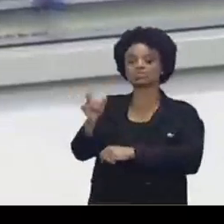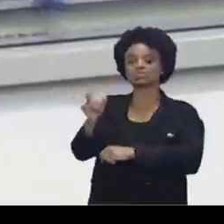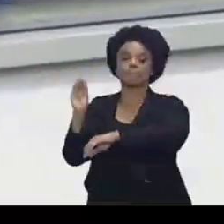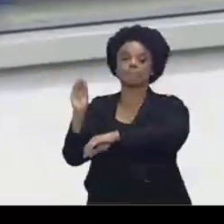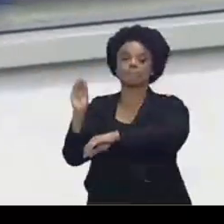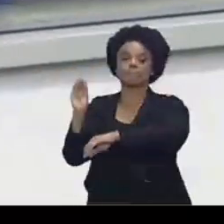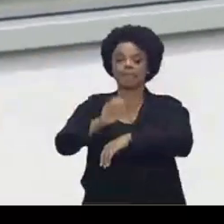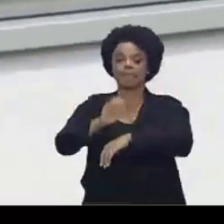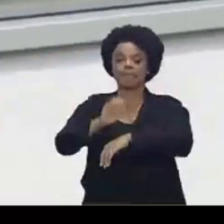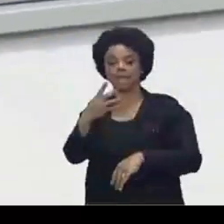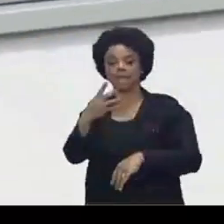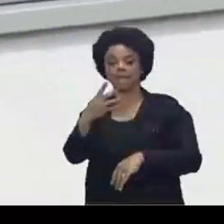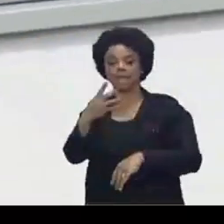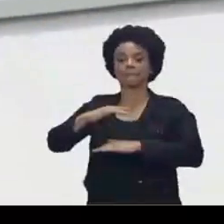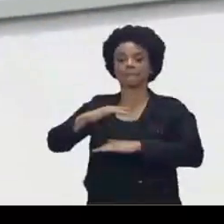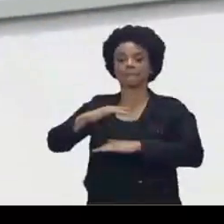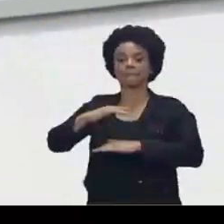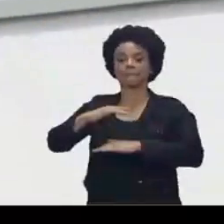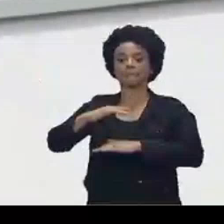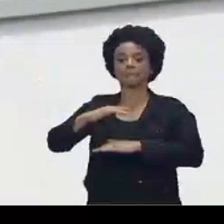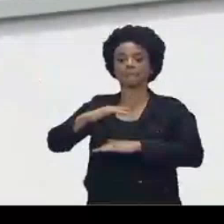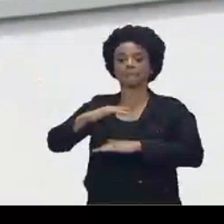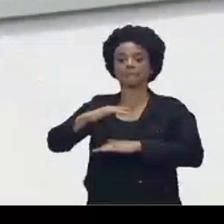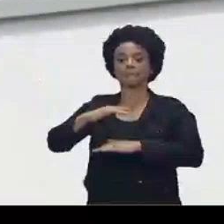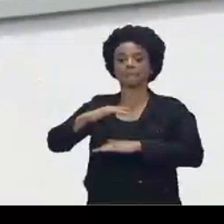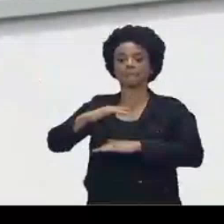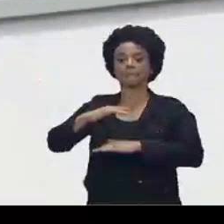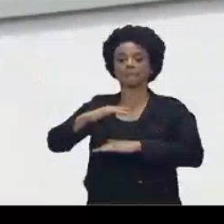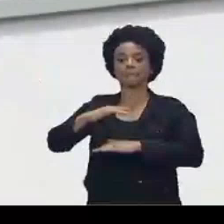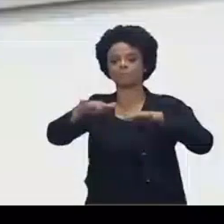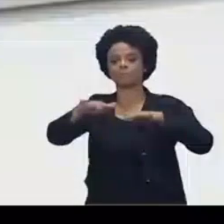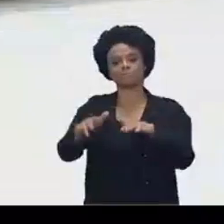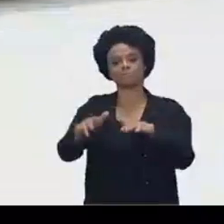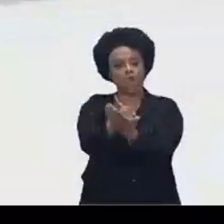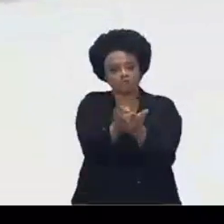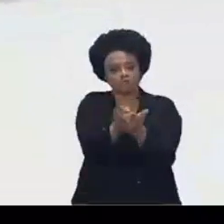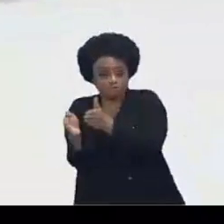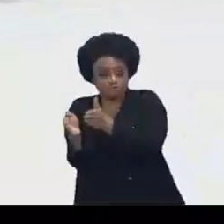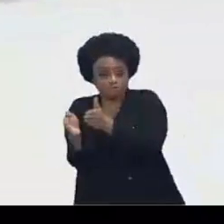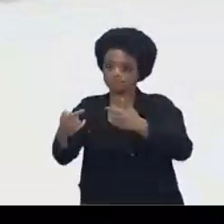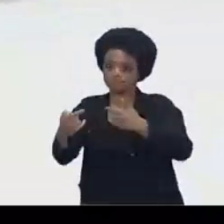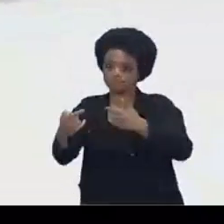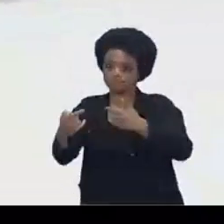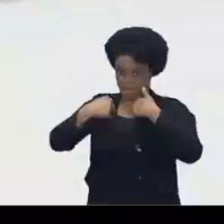para nós termos um movimento que seja contínuo, ok? Eu